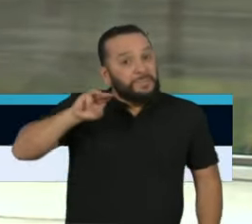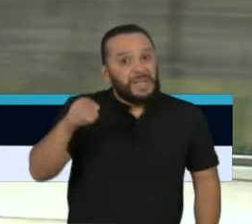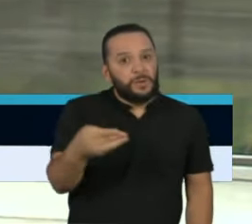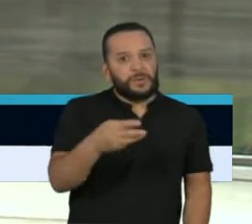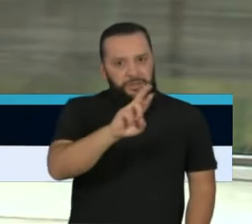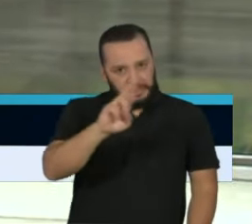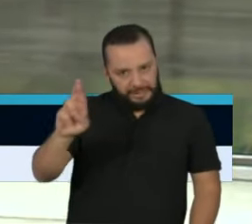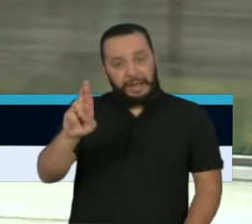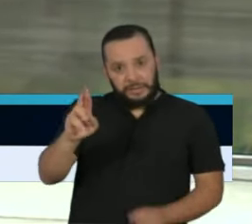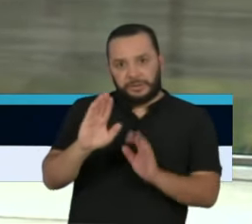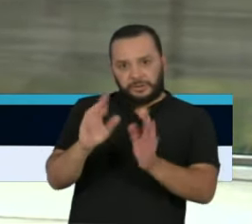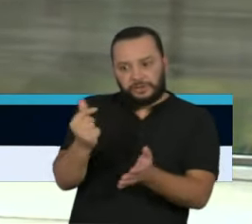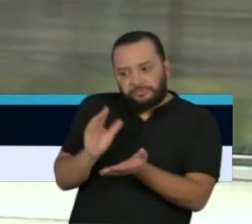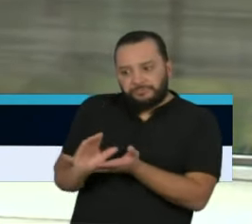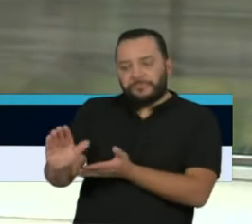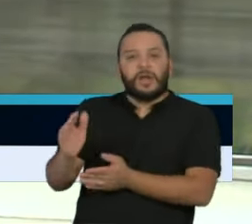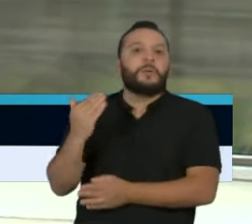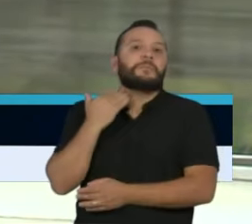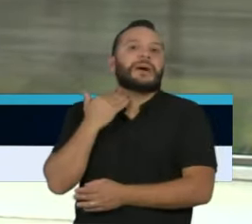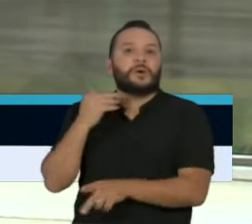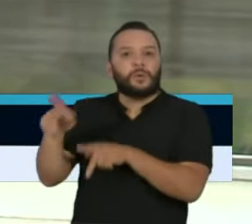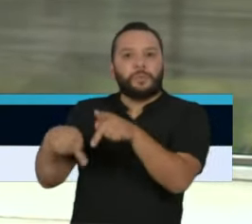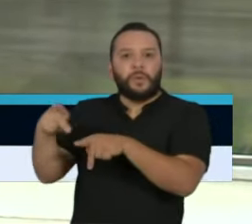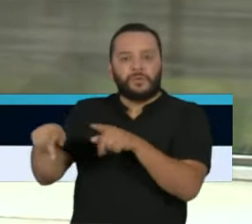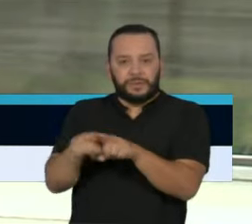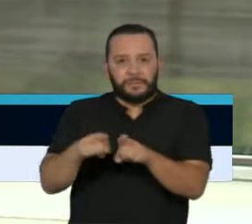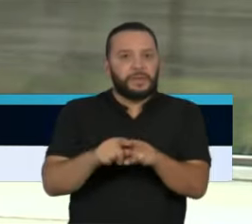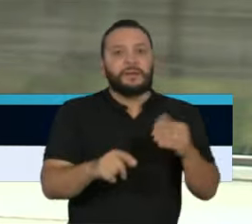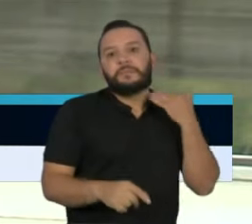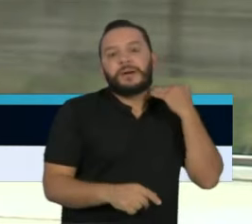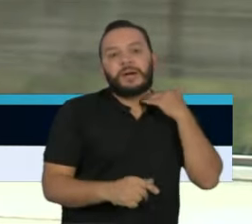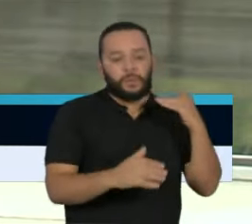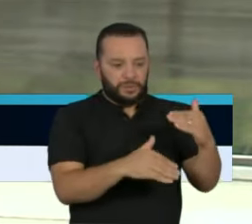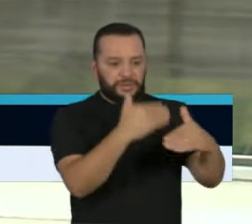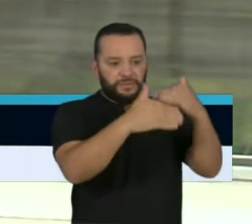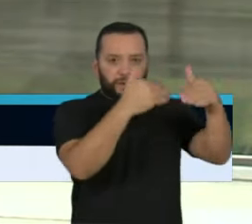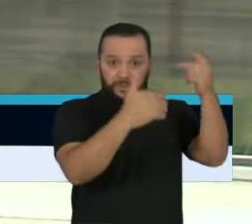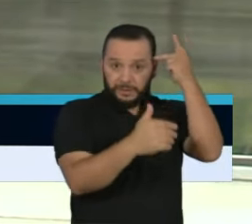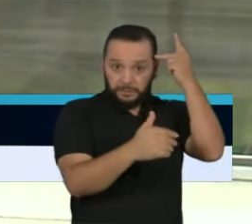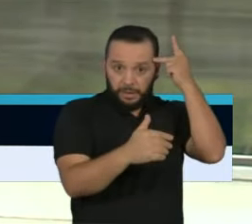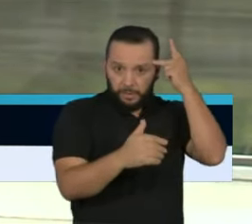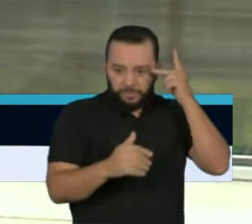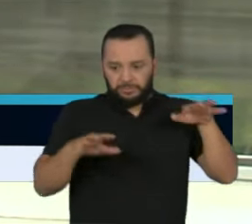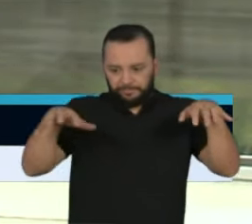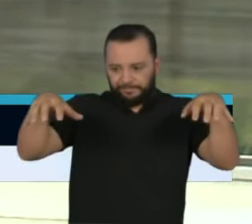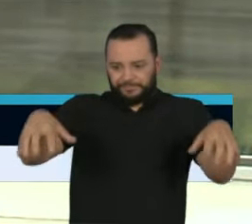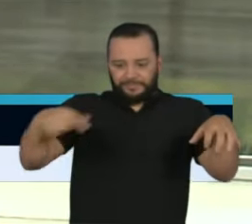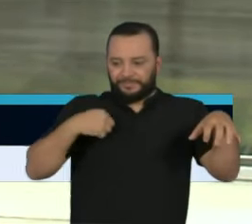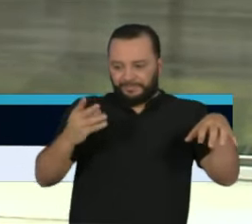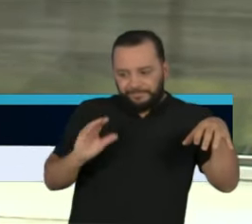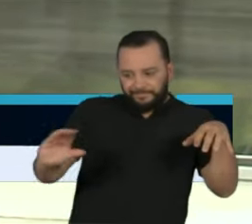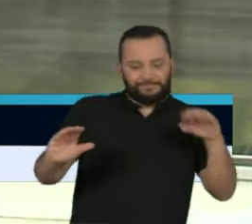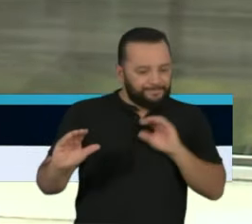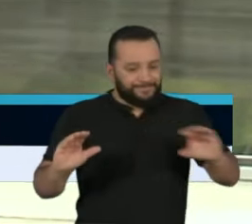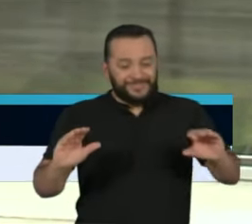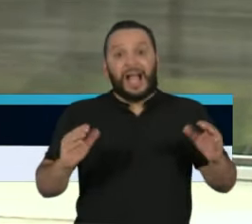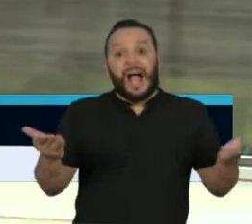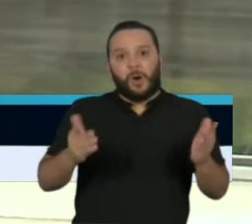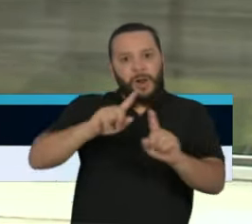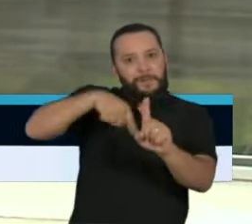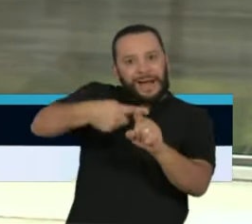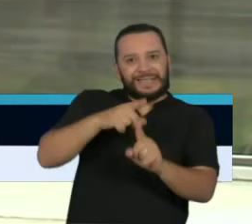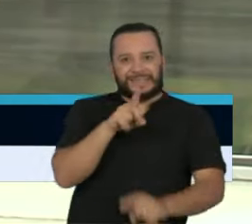Povo do Estado de São Paulo e do Banco Desenvolve São Paulo. Agora estamos adicionando mais R$150